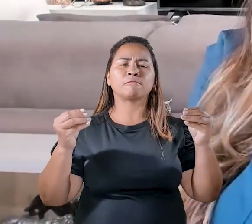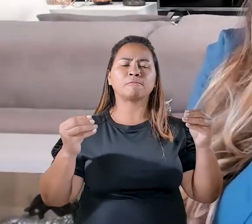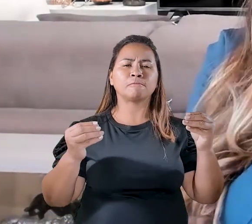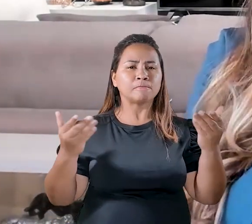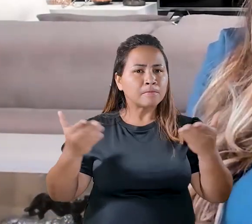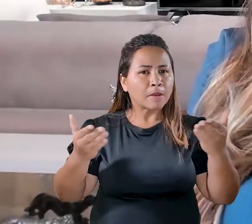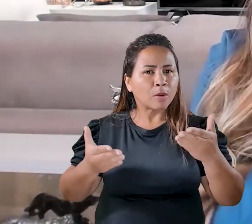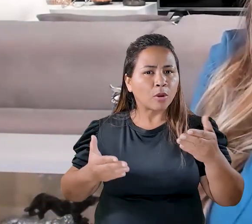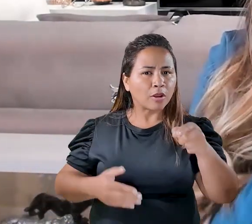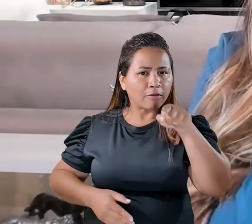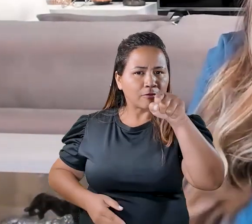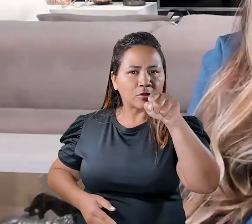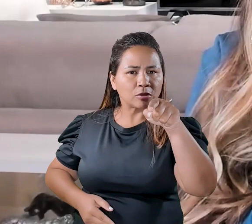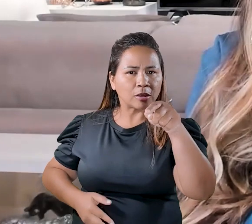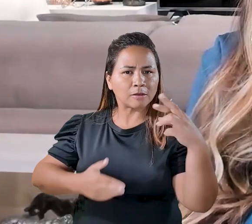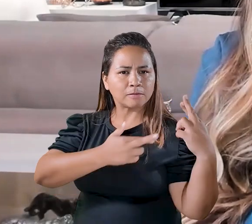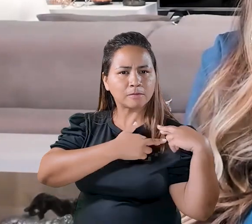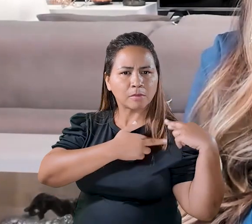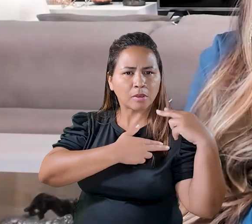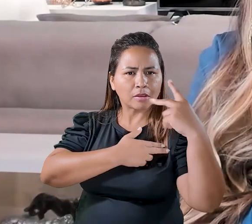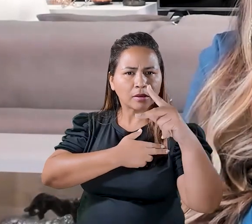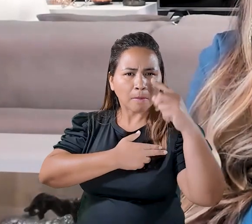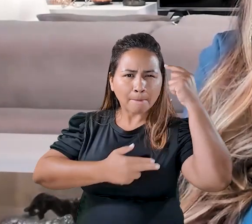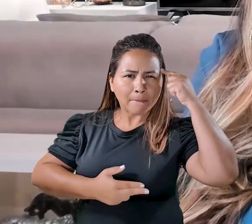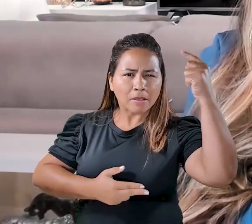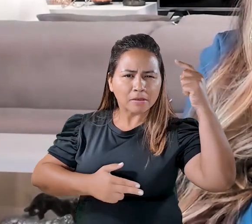você pense qual é.